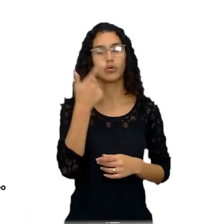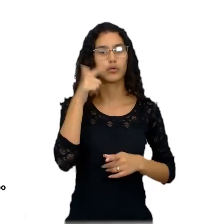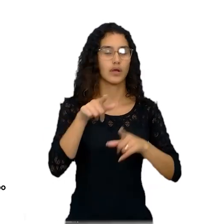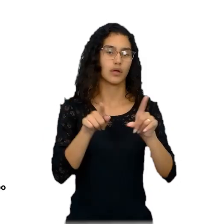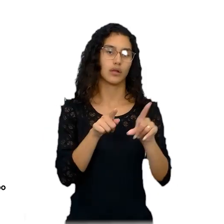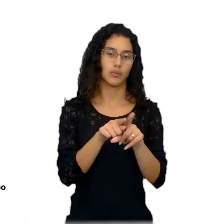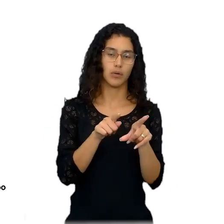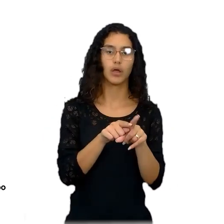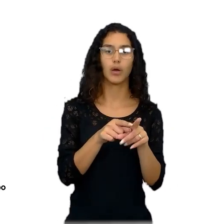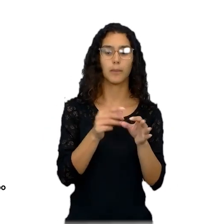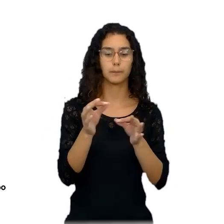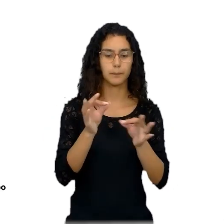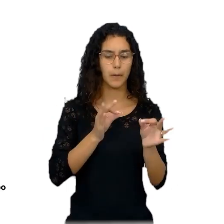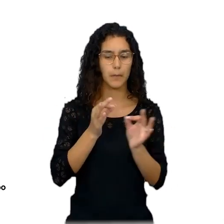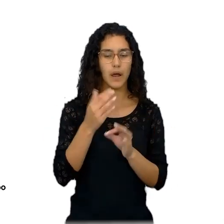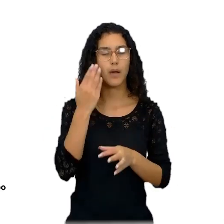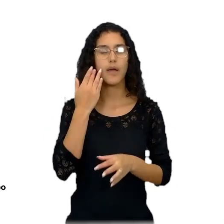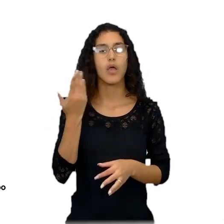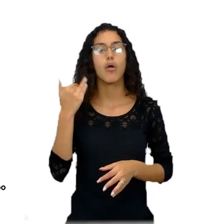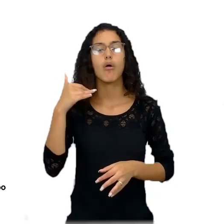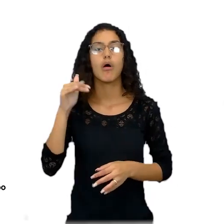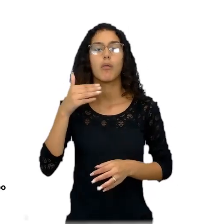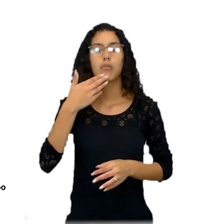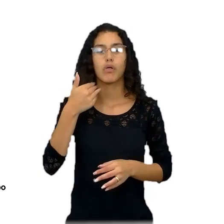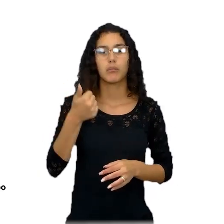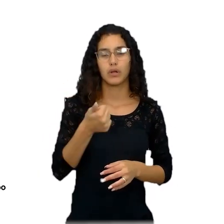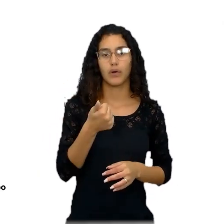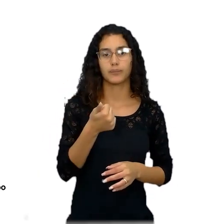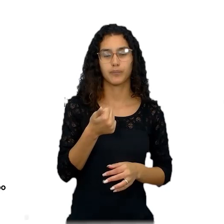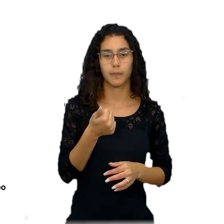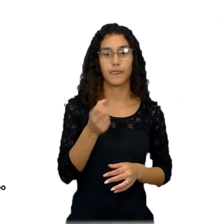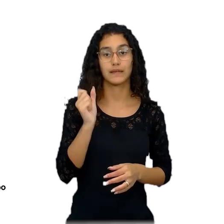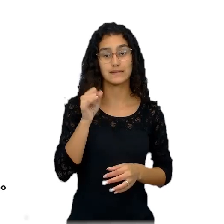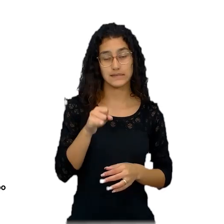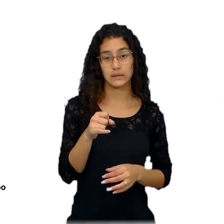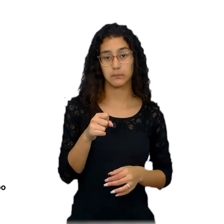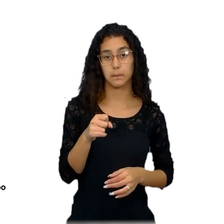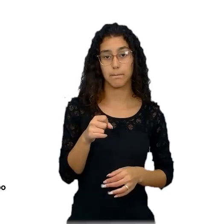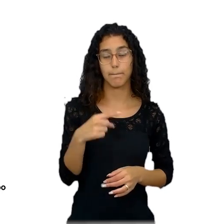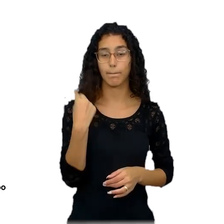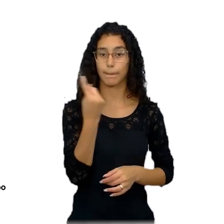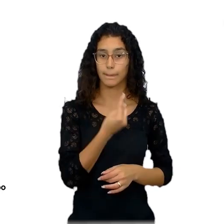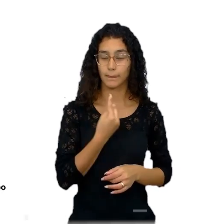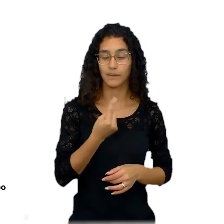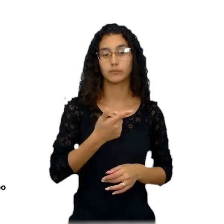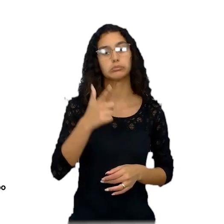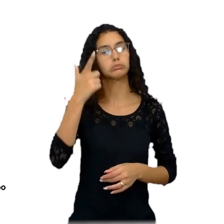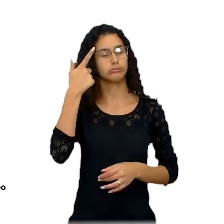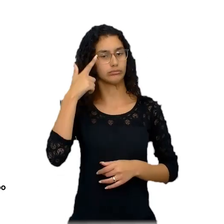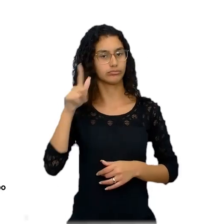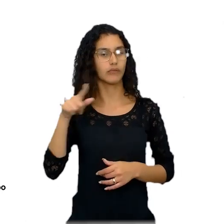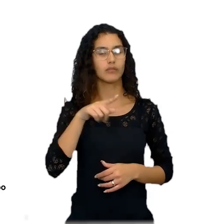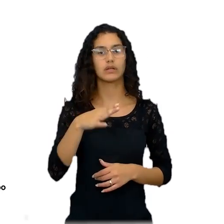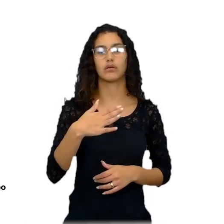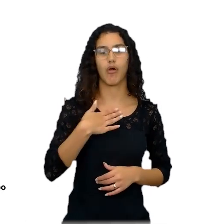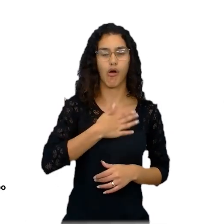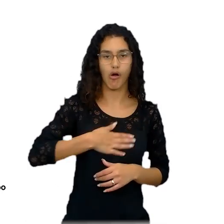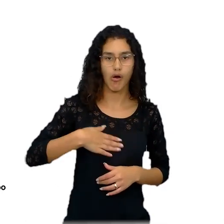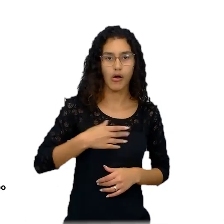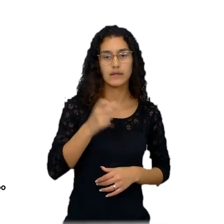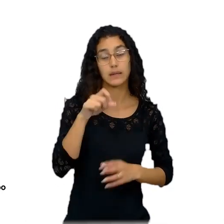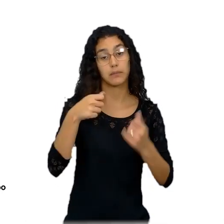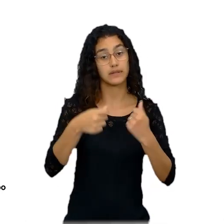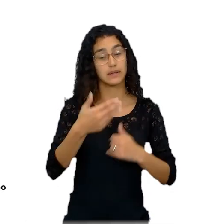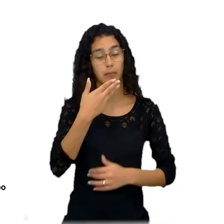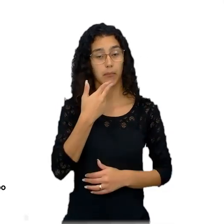também compilar, sabendo como que está esse feedback. Se a gente está chegando no ponto onde vocês gostariam, se